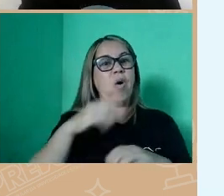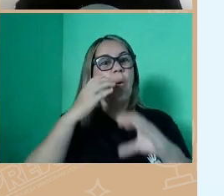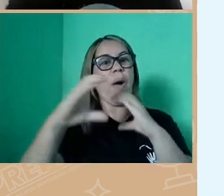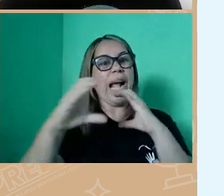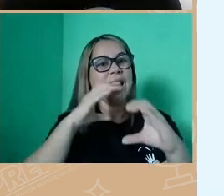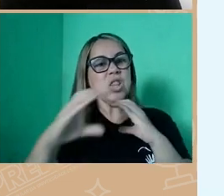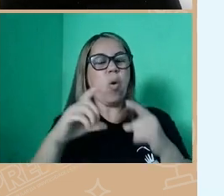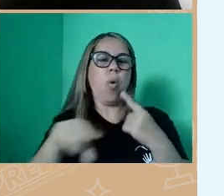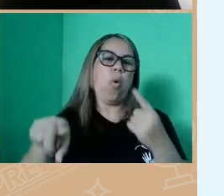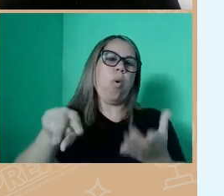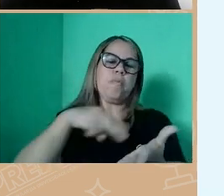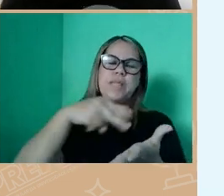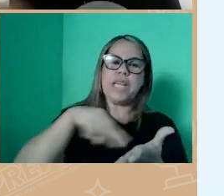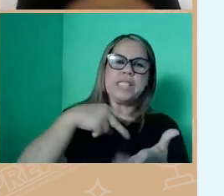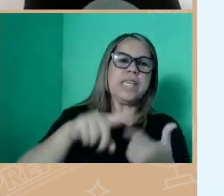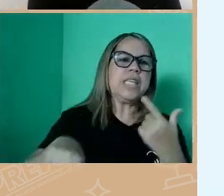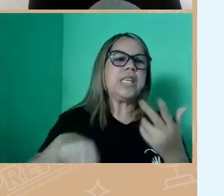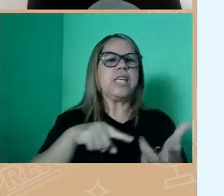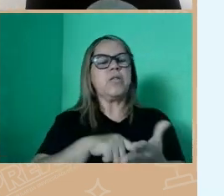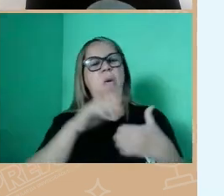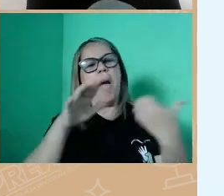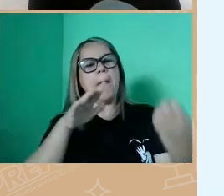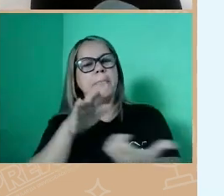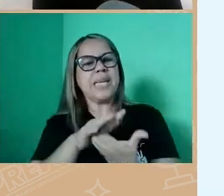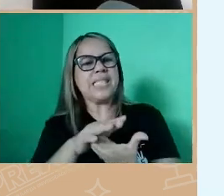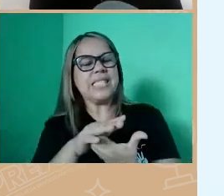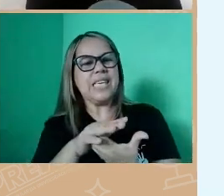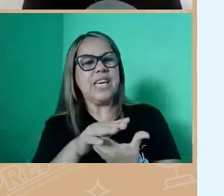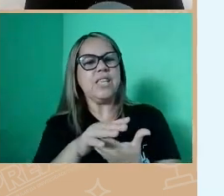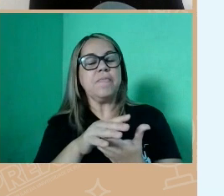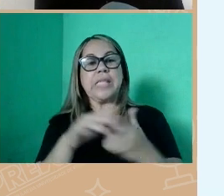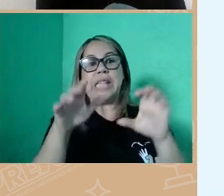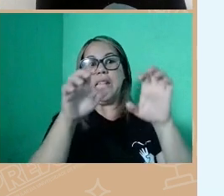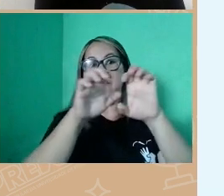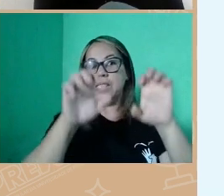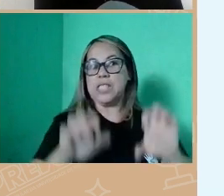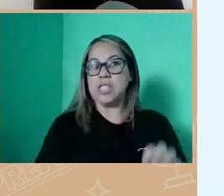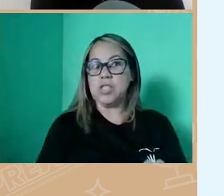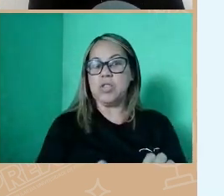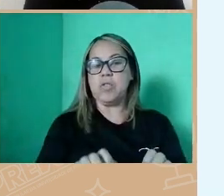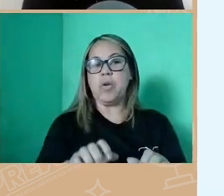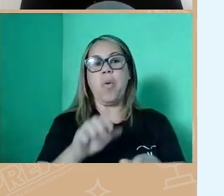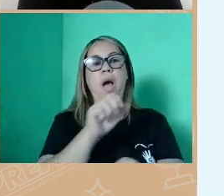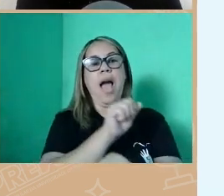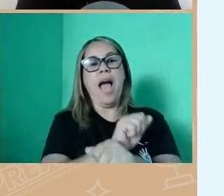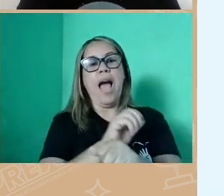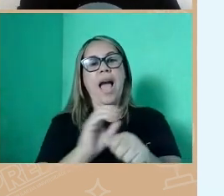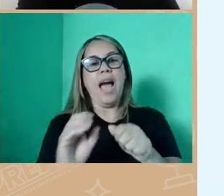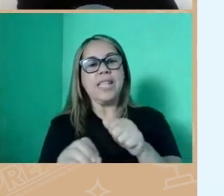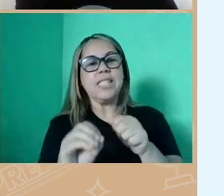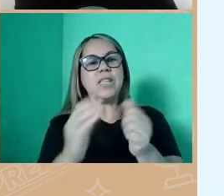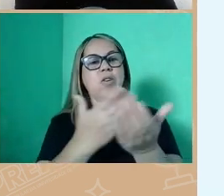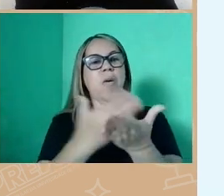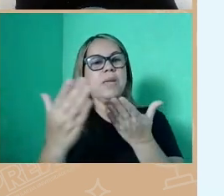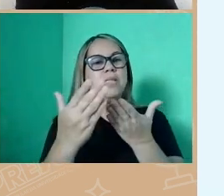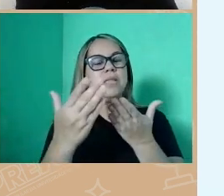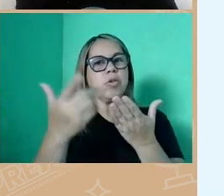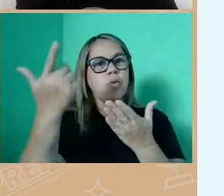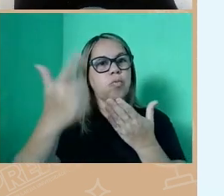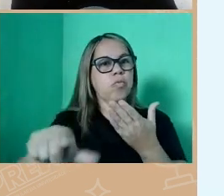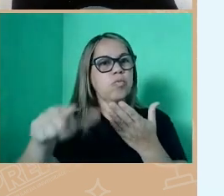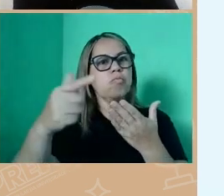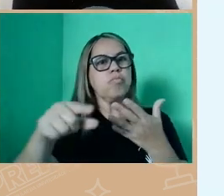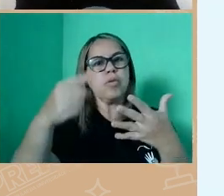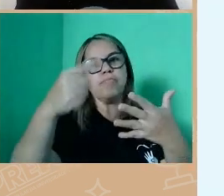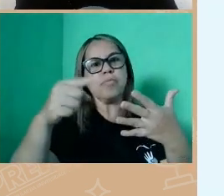dançarino, um empresário. Essa estrutura com o artigo iniciando, ela se repita em todos